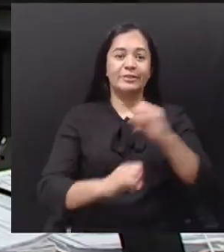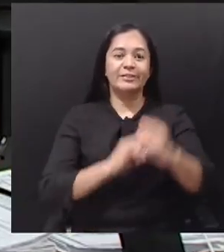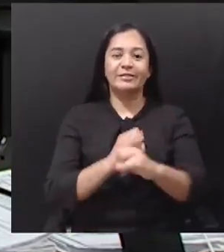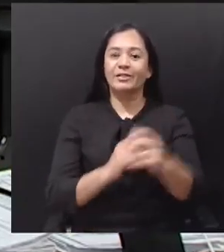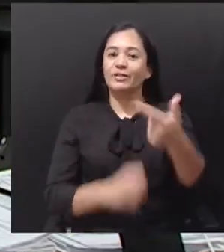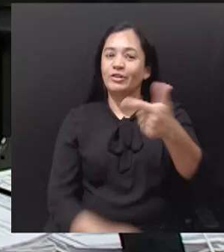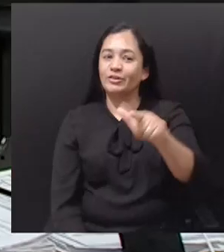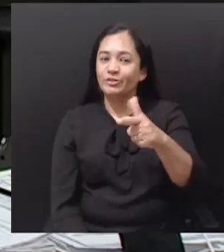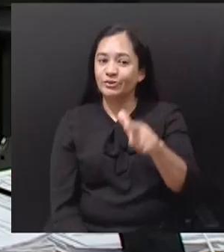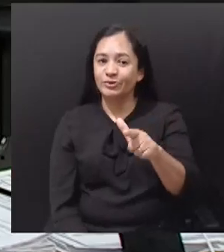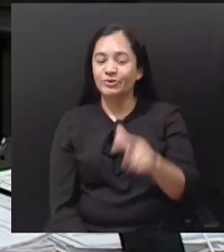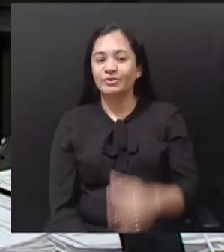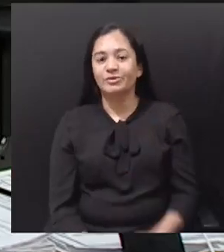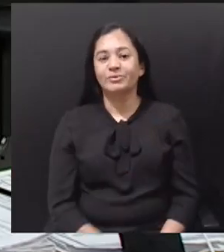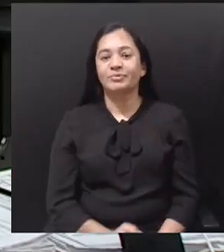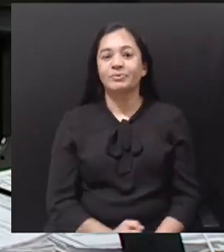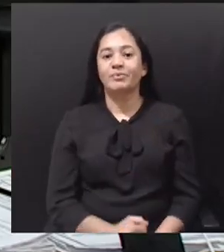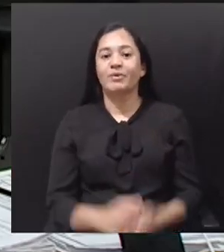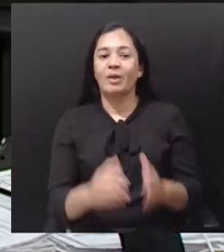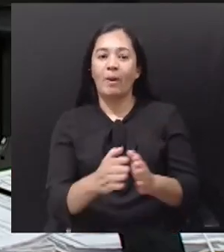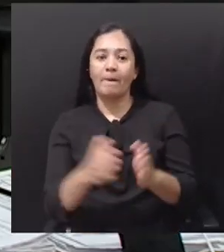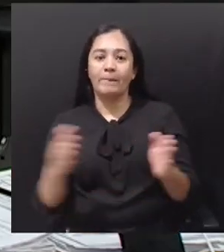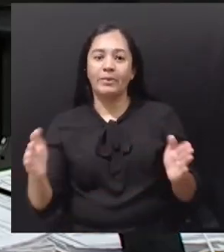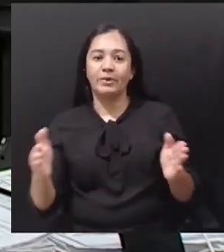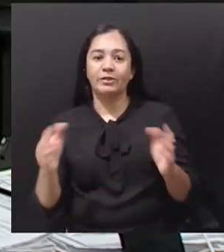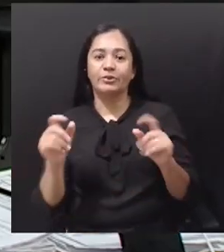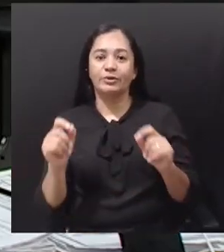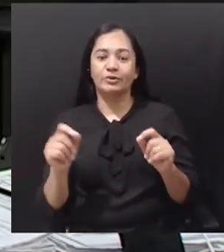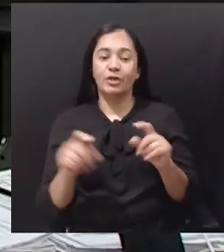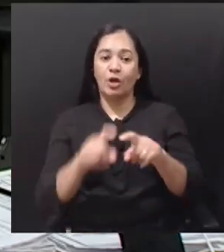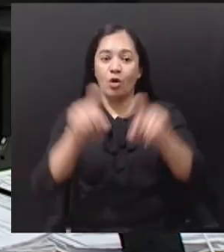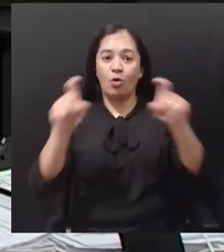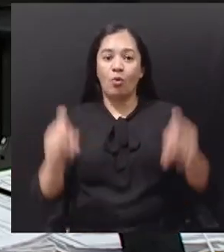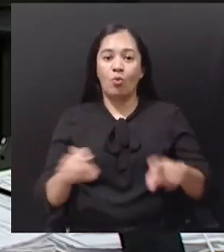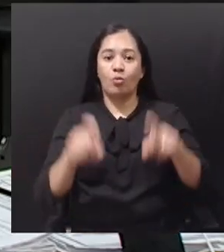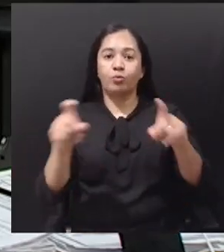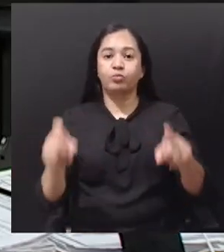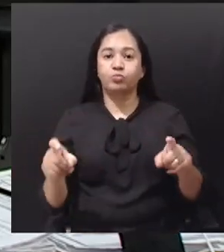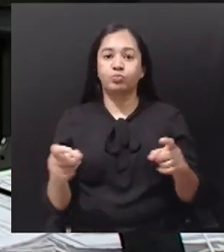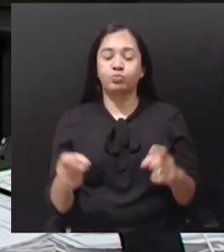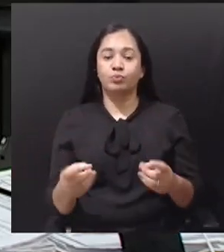uma época que os computadores estavam